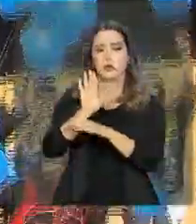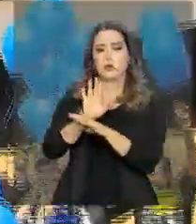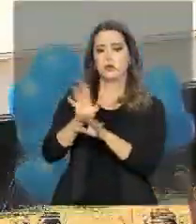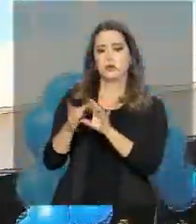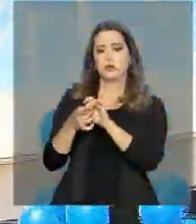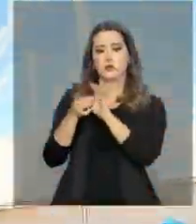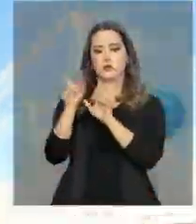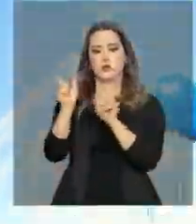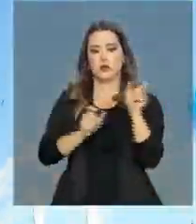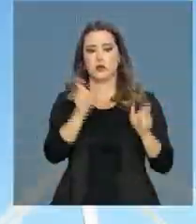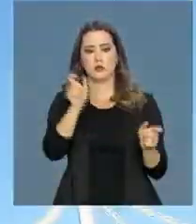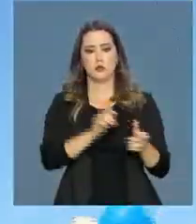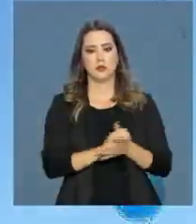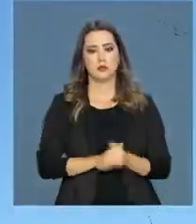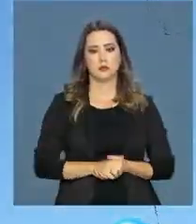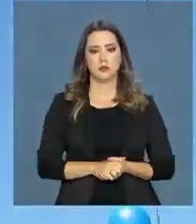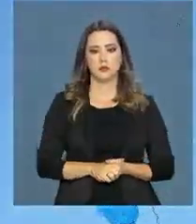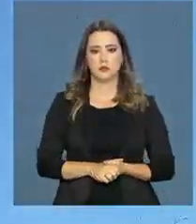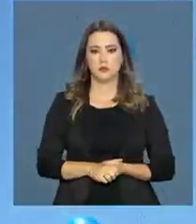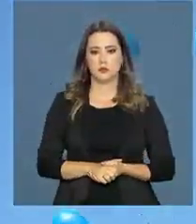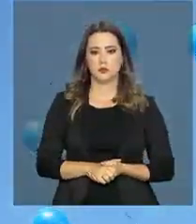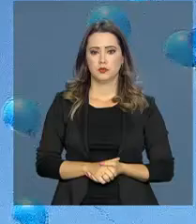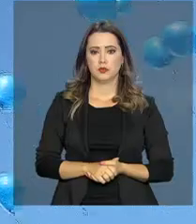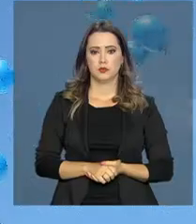a liberdade.